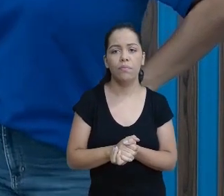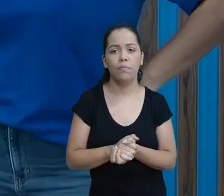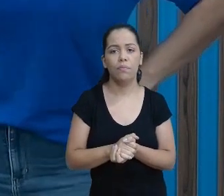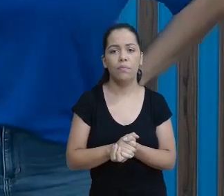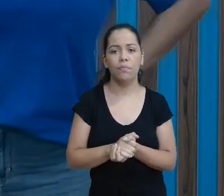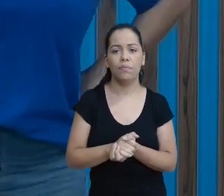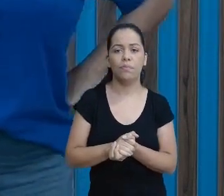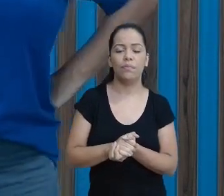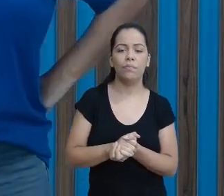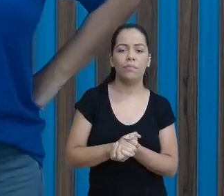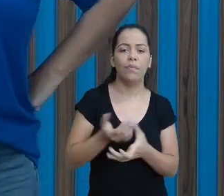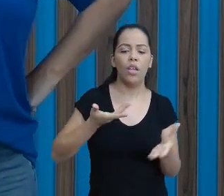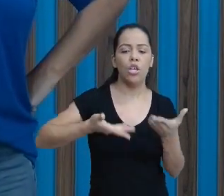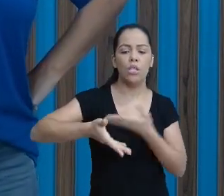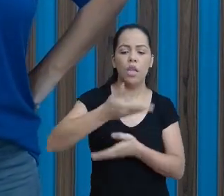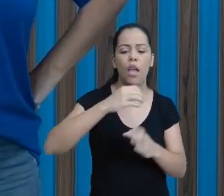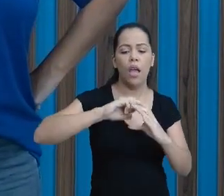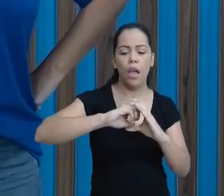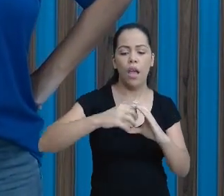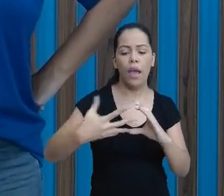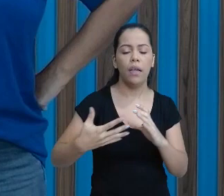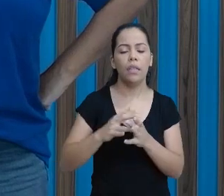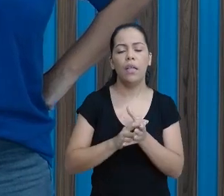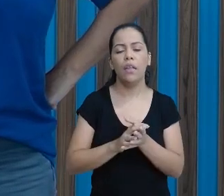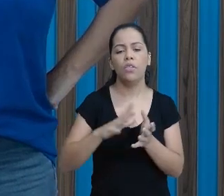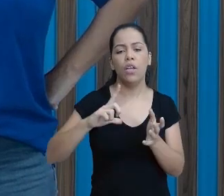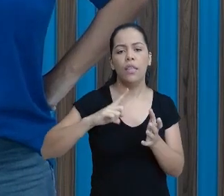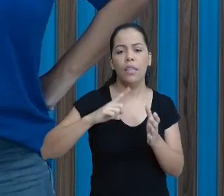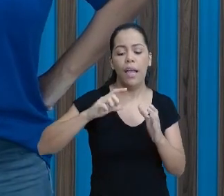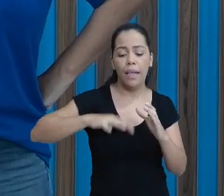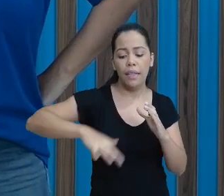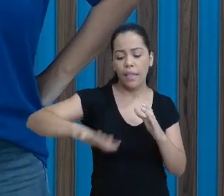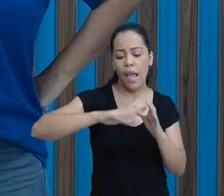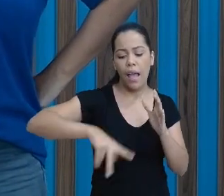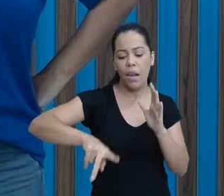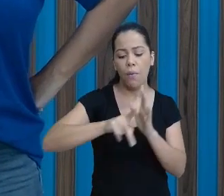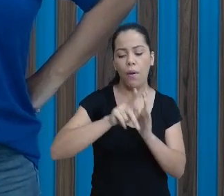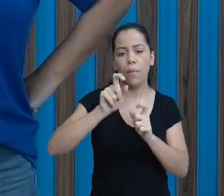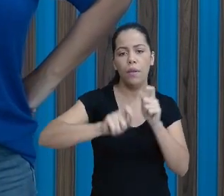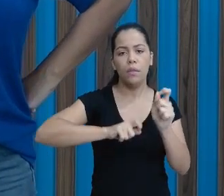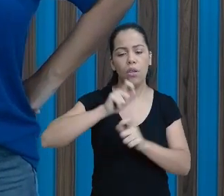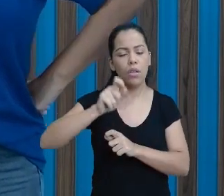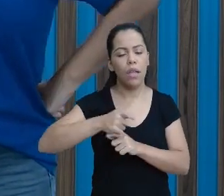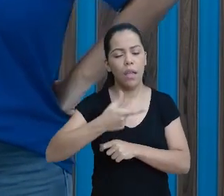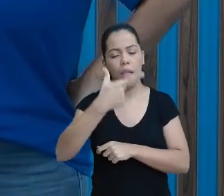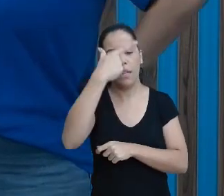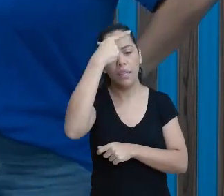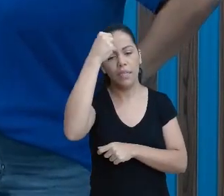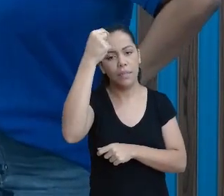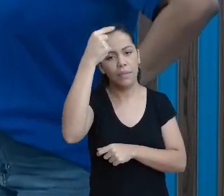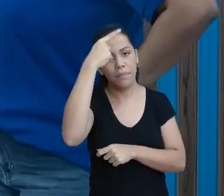nos meios acadêmicos. Então, na universidade, na escola, em uma especialização.